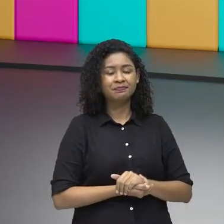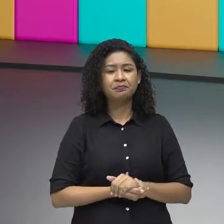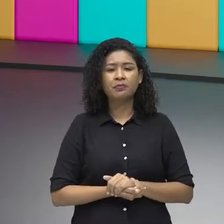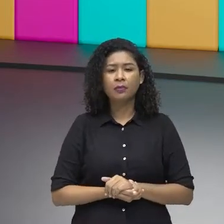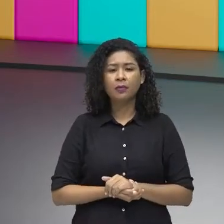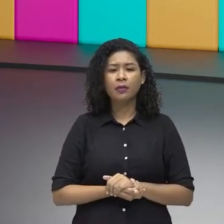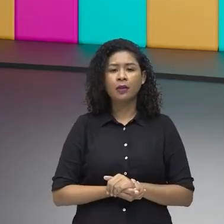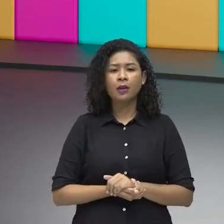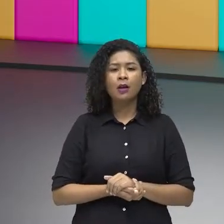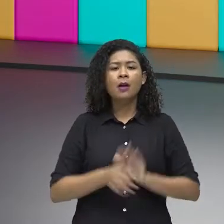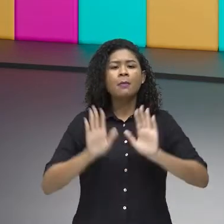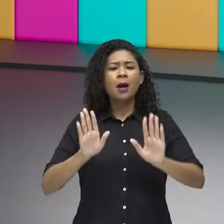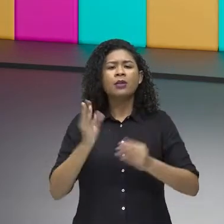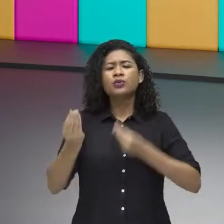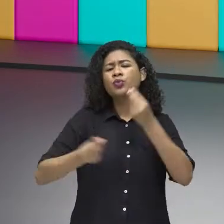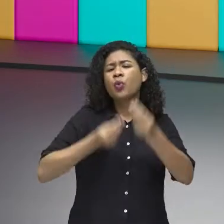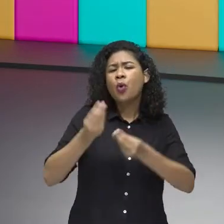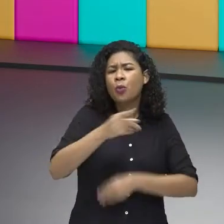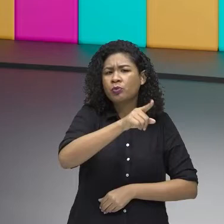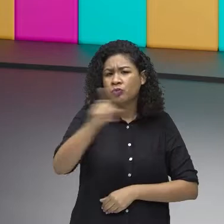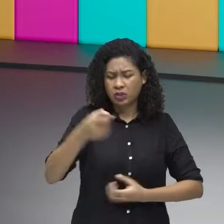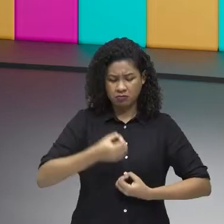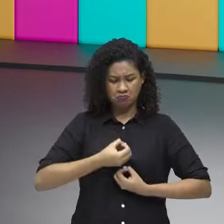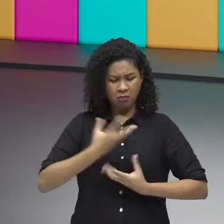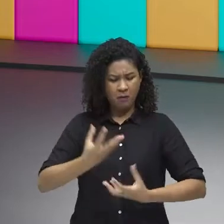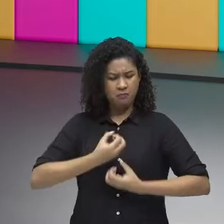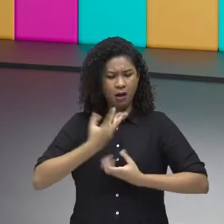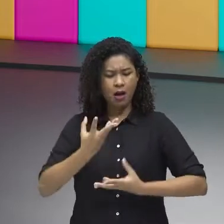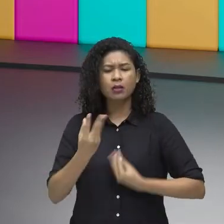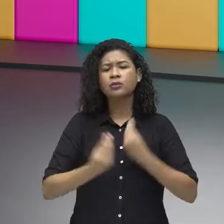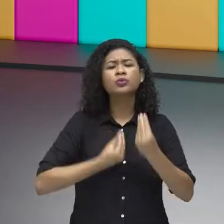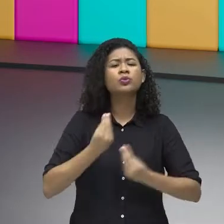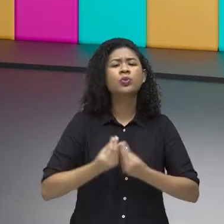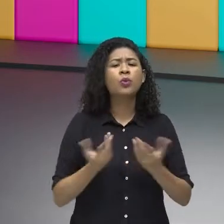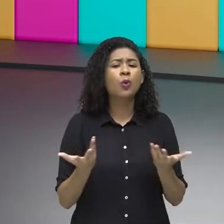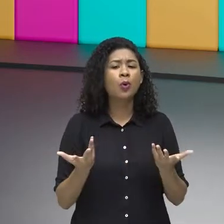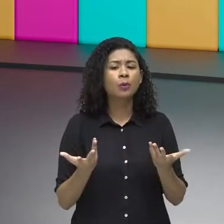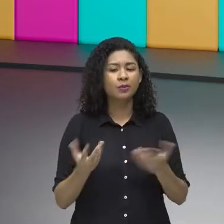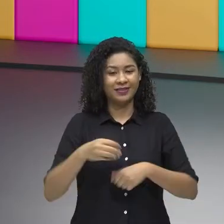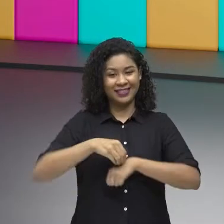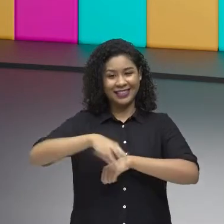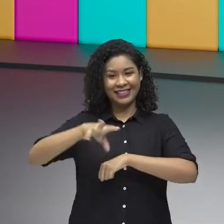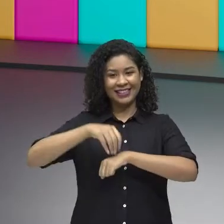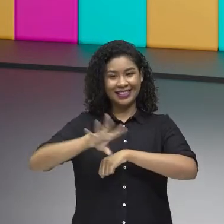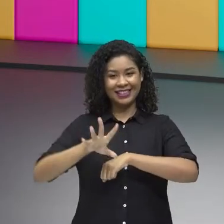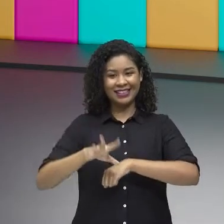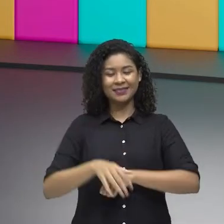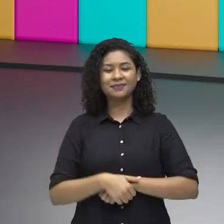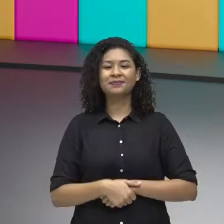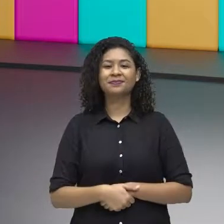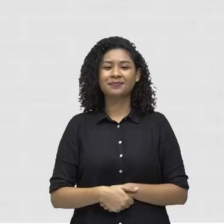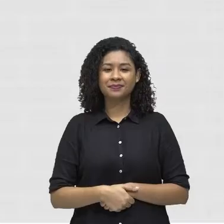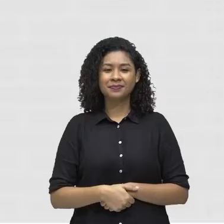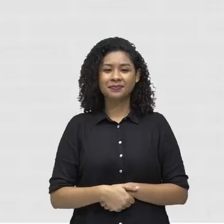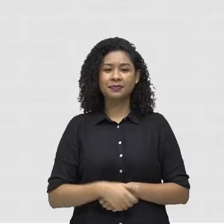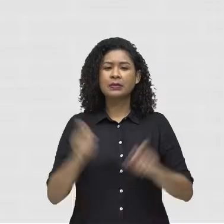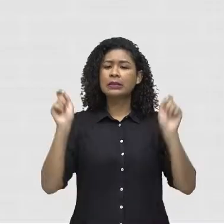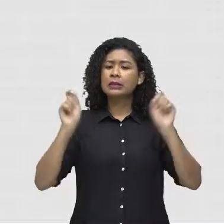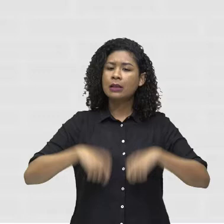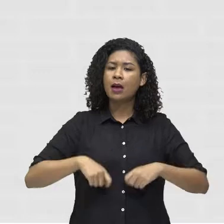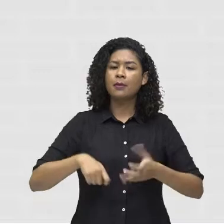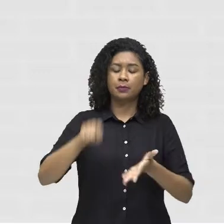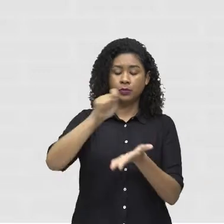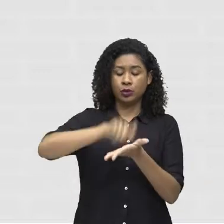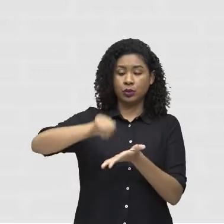pode se expressar, que dicas, né, que a gente pode dar para que você possa se expressar. Vamos colocar aqui, você pode escrever,